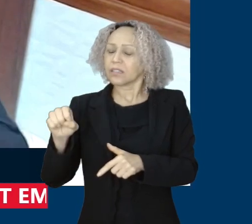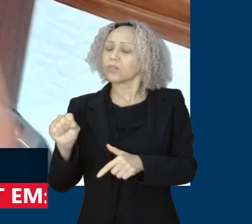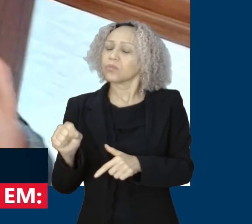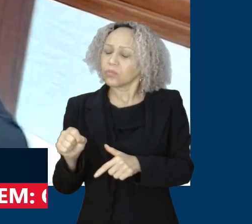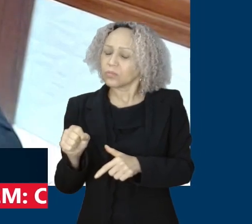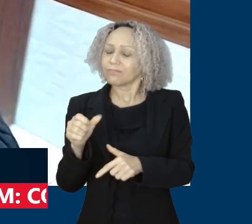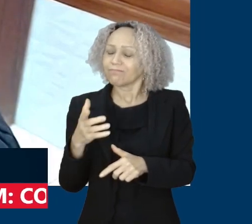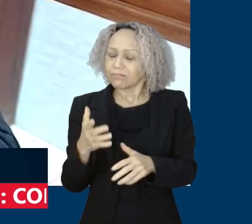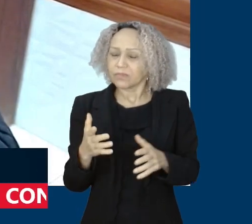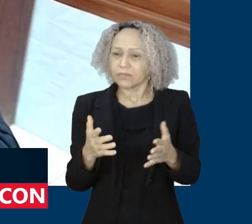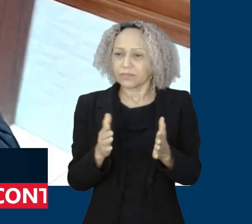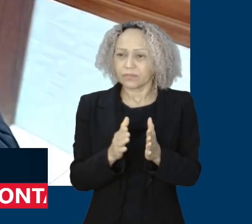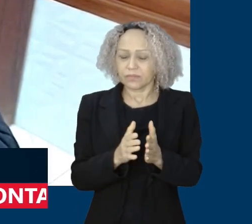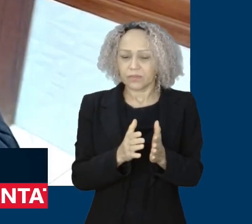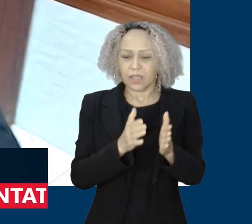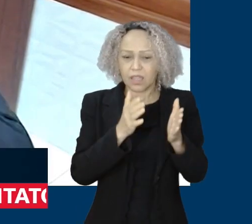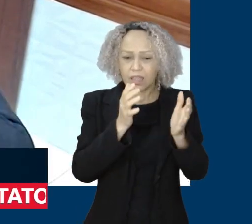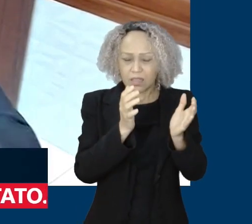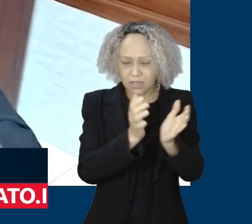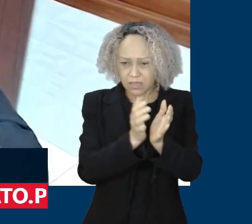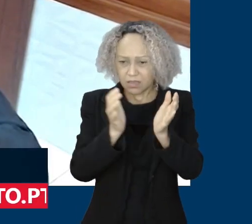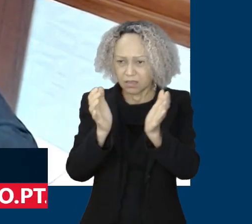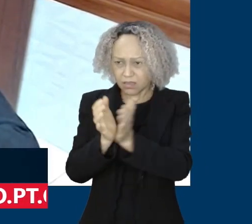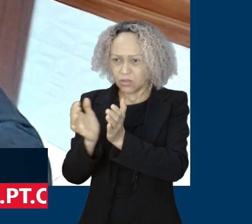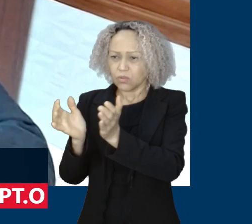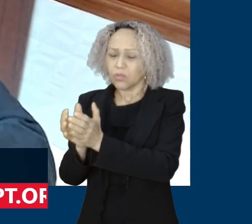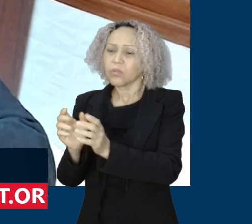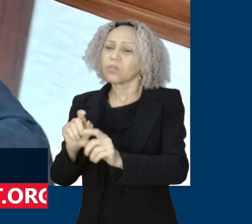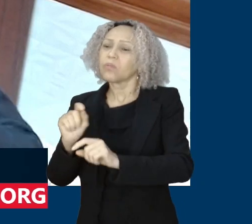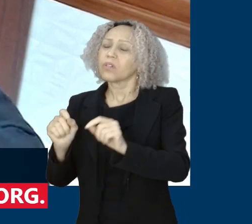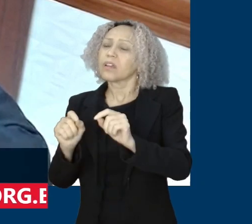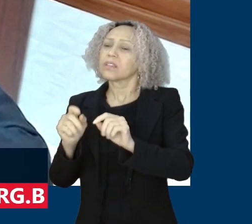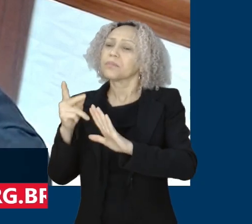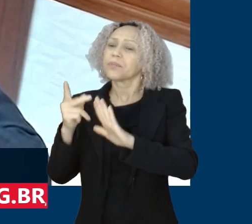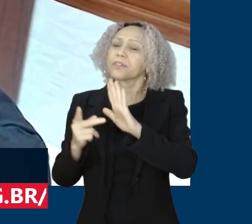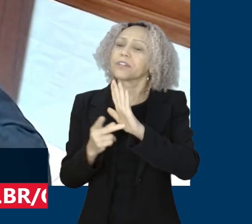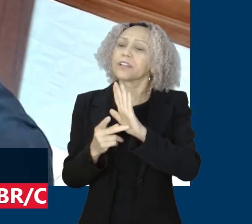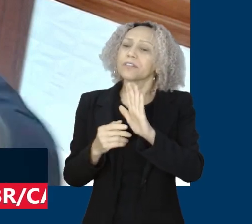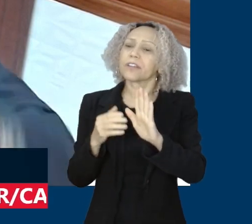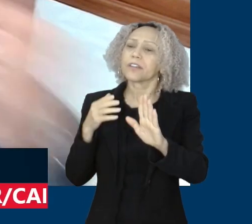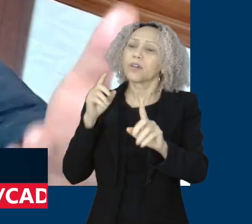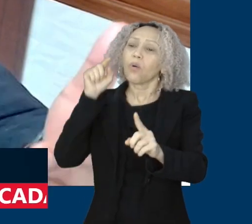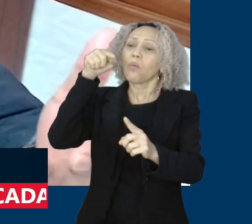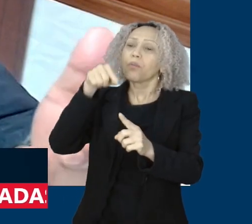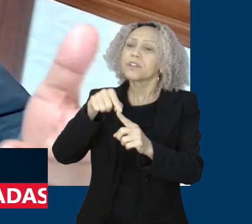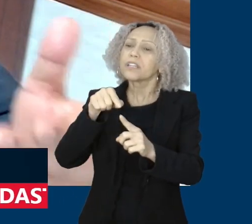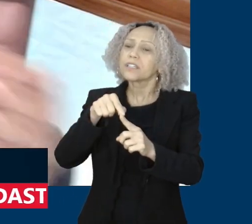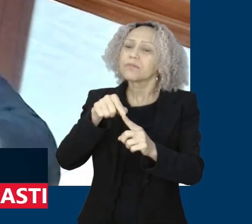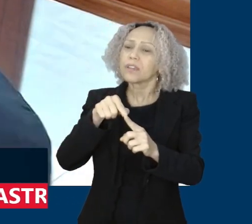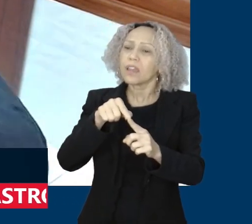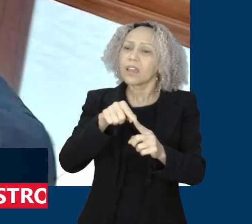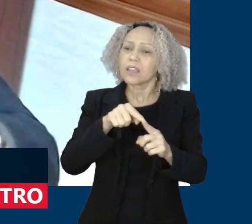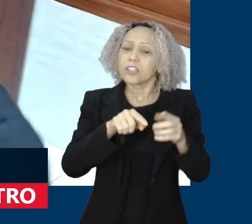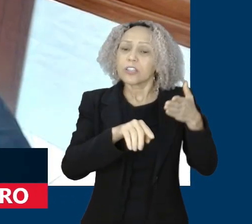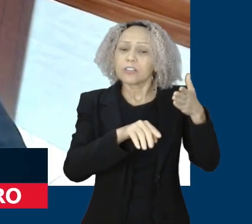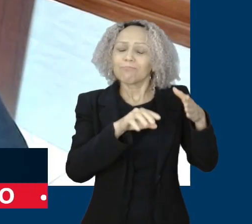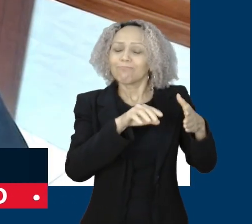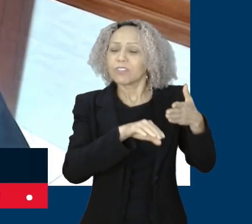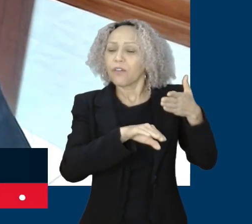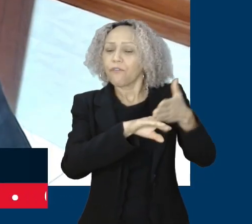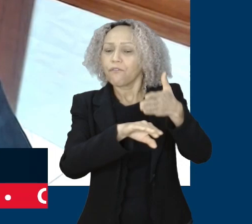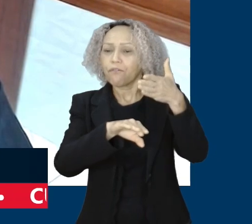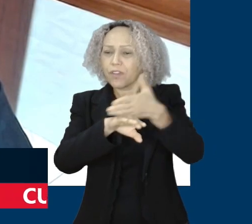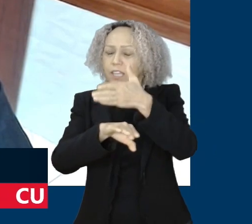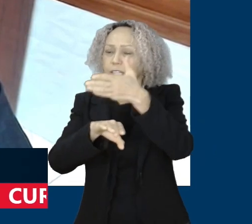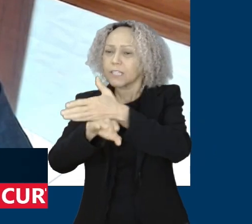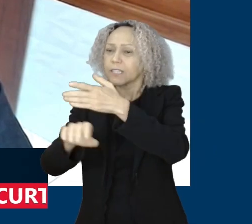essa secretaria terá a função, inclusive, de visitar os estados e ver realmente